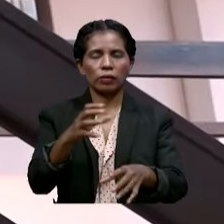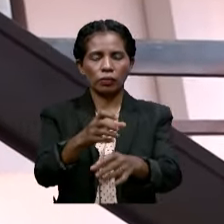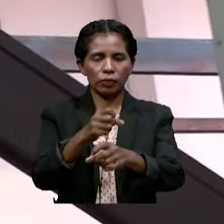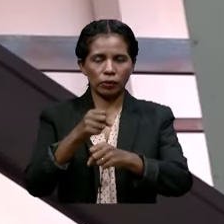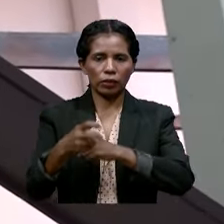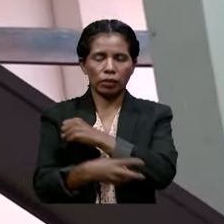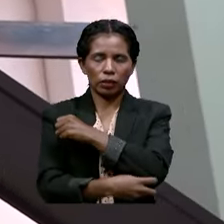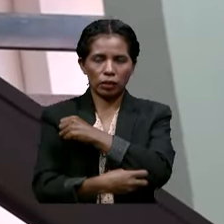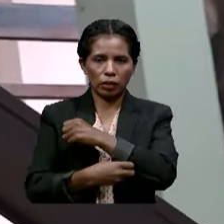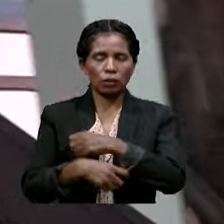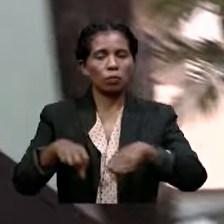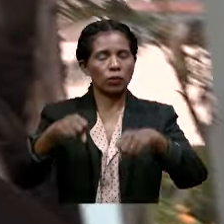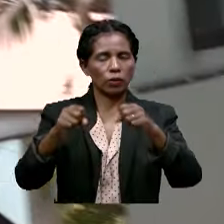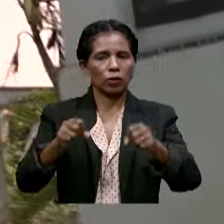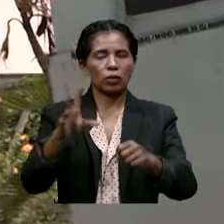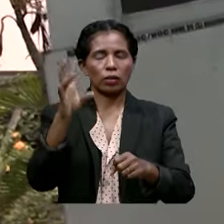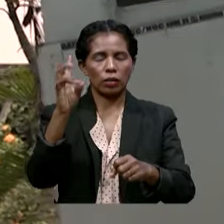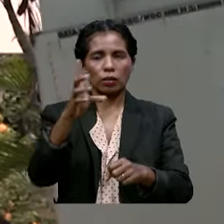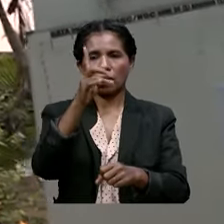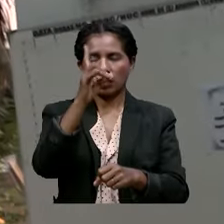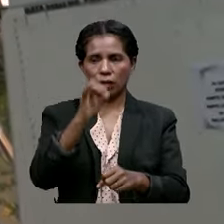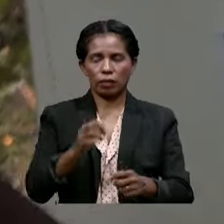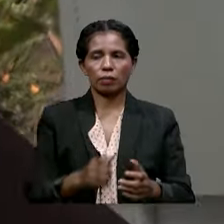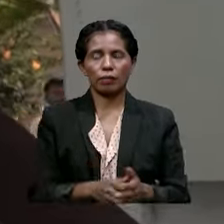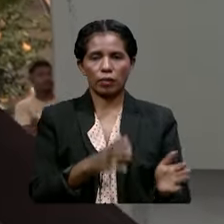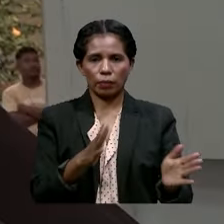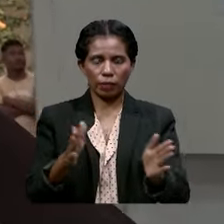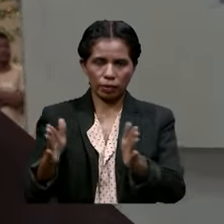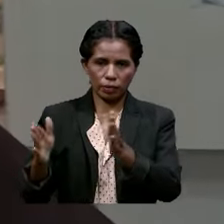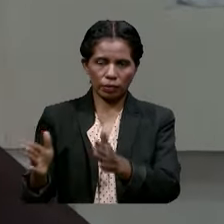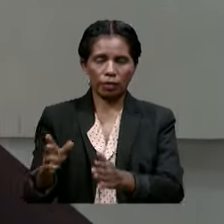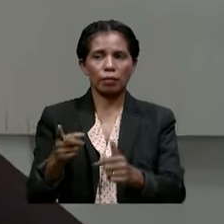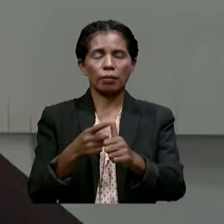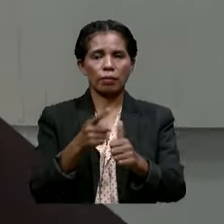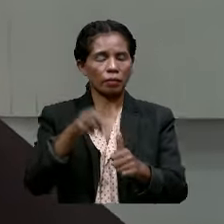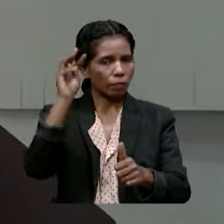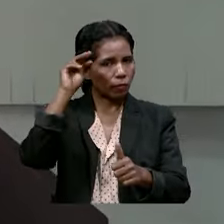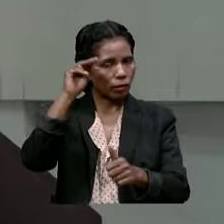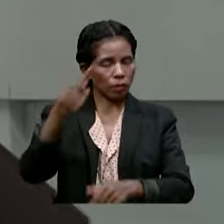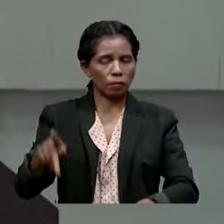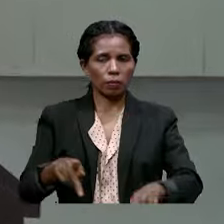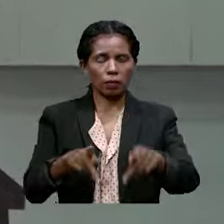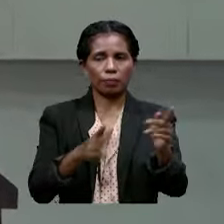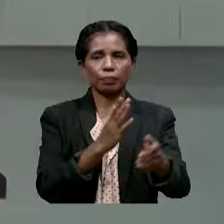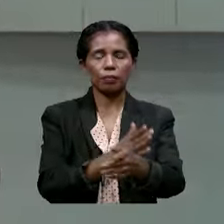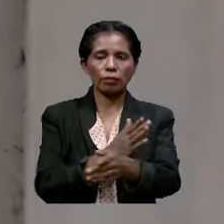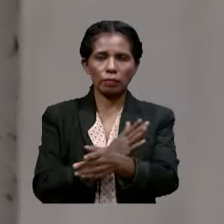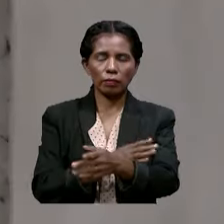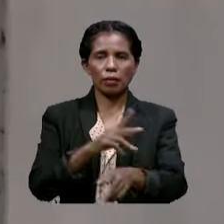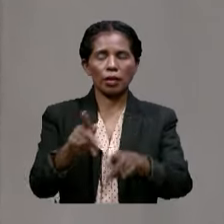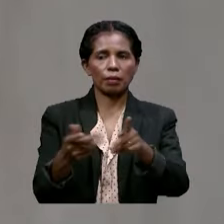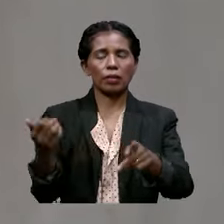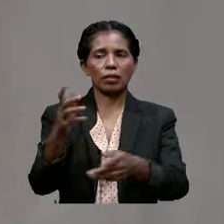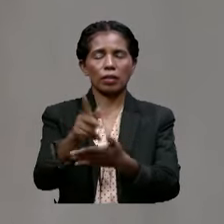super motorizada Rito e dele Laran. E processo interrogatório da Hulukne, Ministério Público promove Arguido sira o